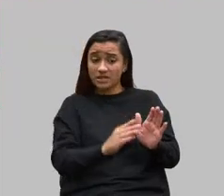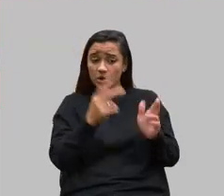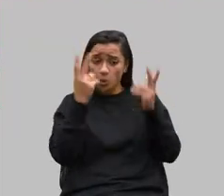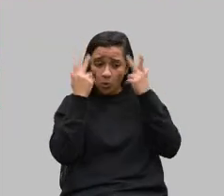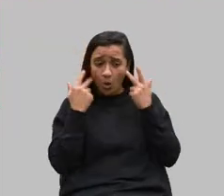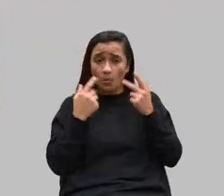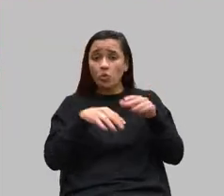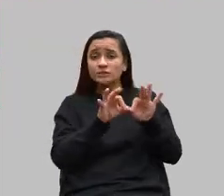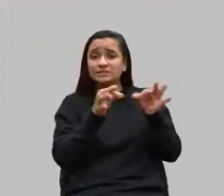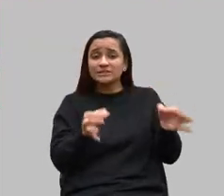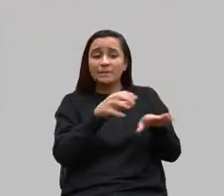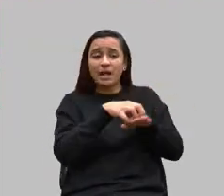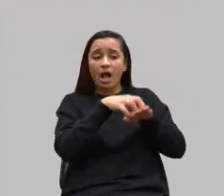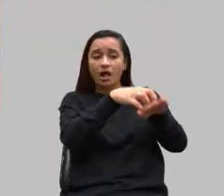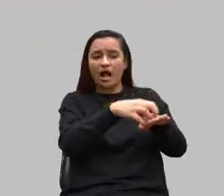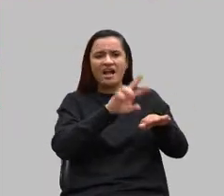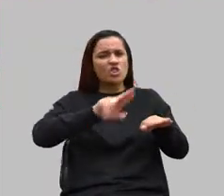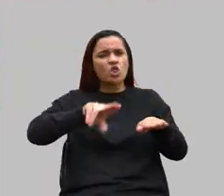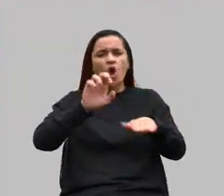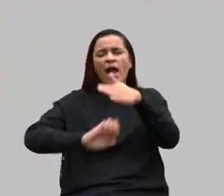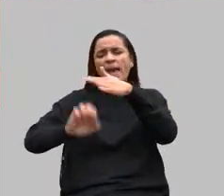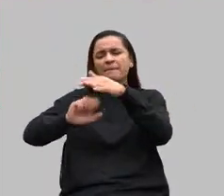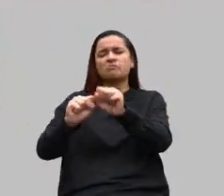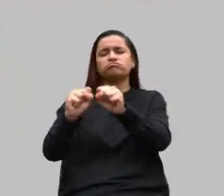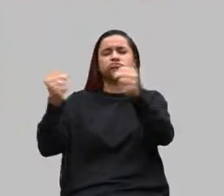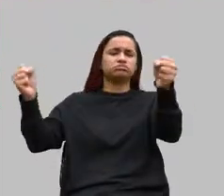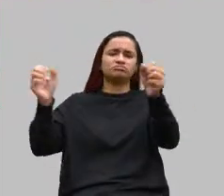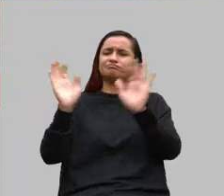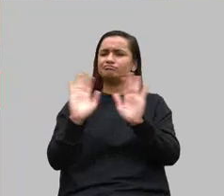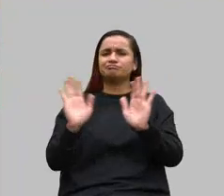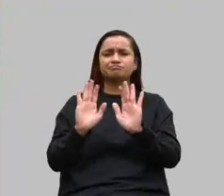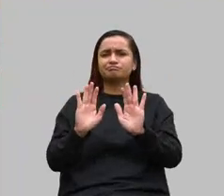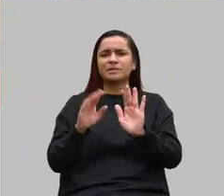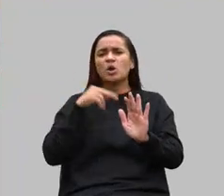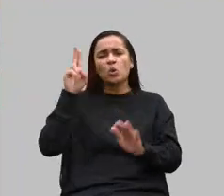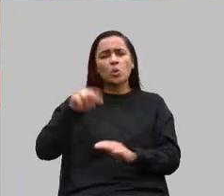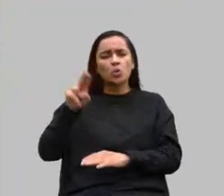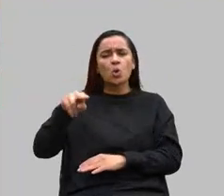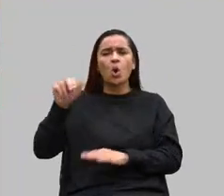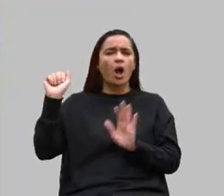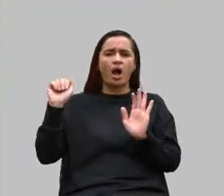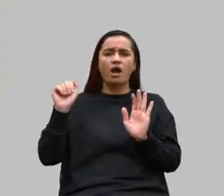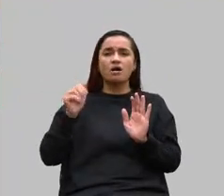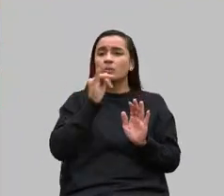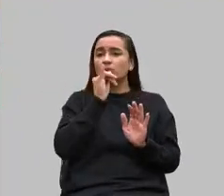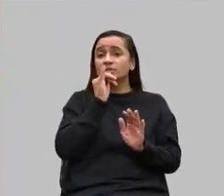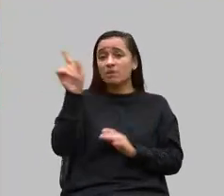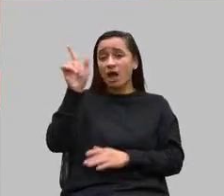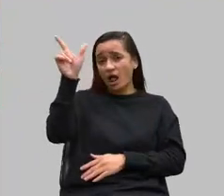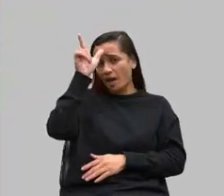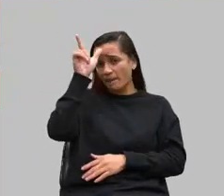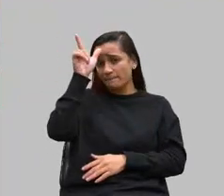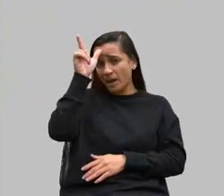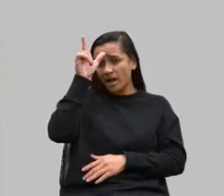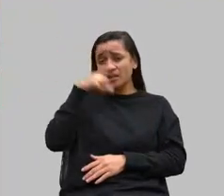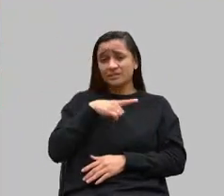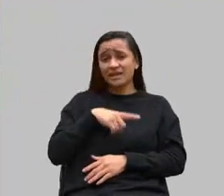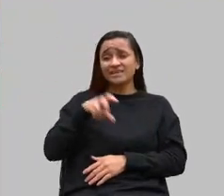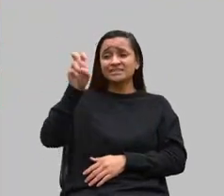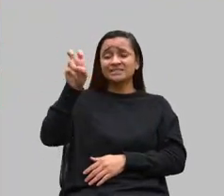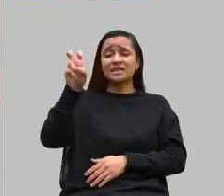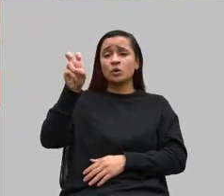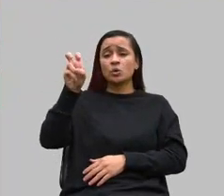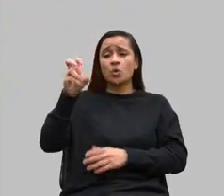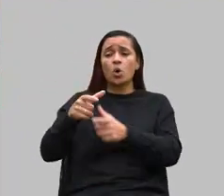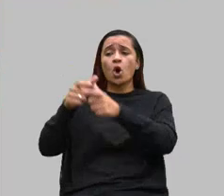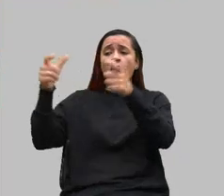concessionárias nunca foram em país nenhum do mundo é na Alemanha por exemplo você tem cinco grandes operadoras